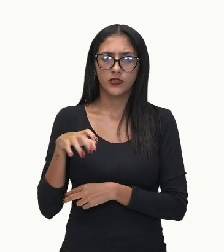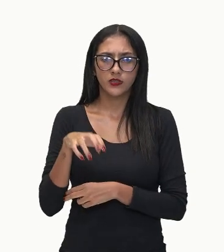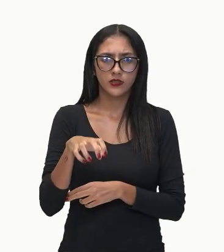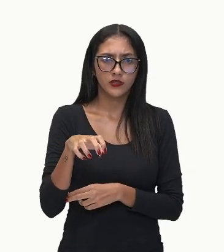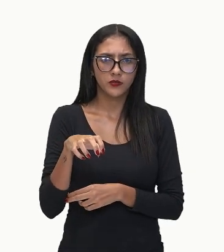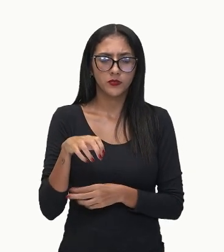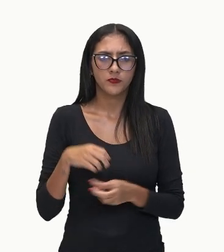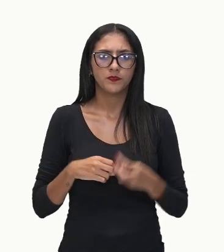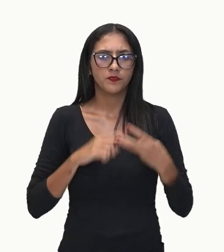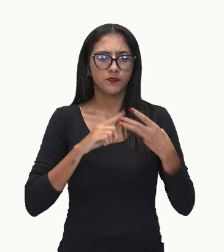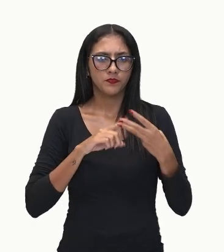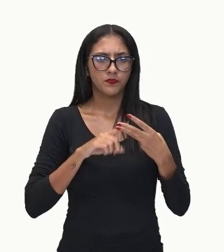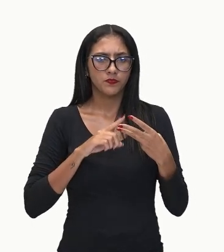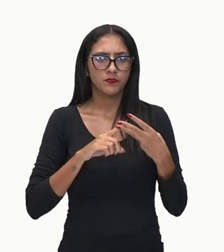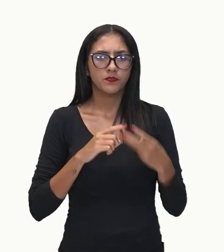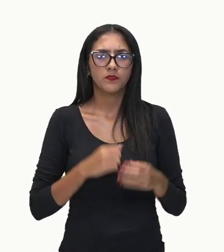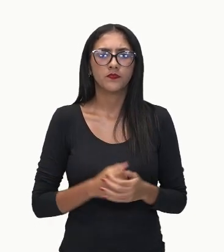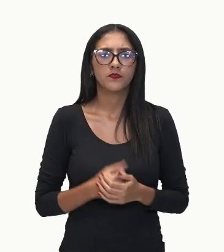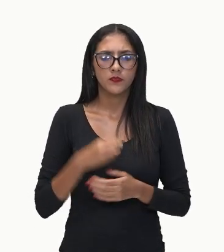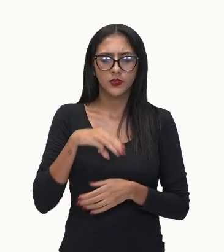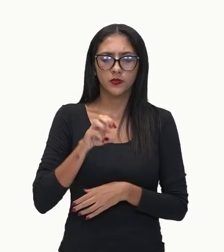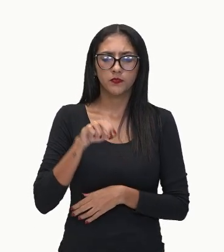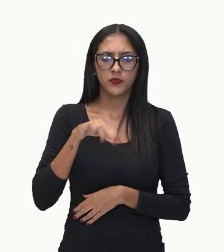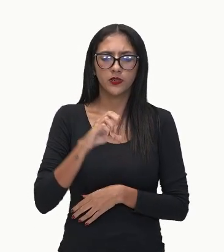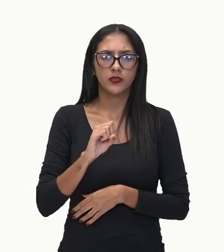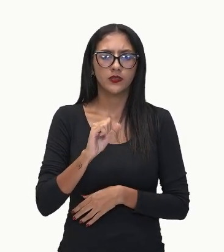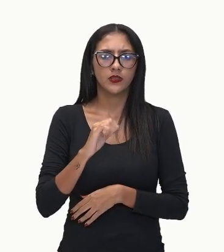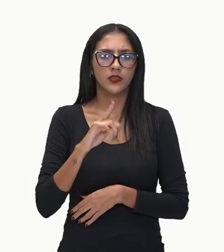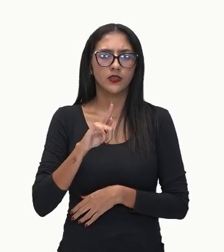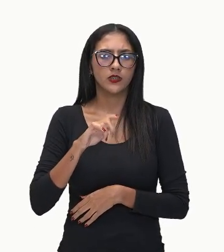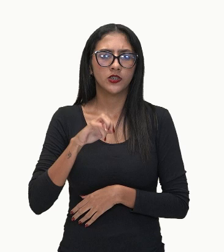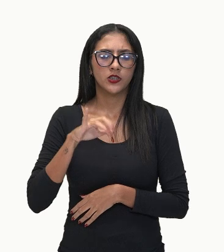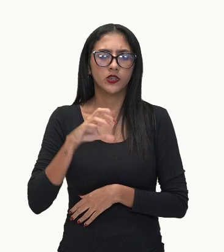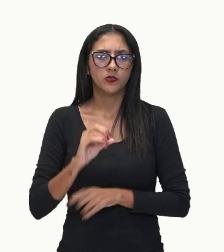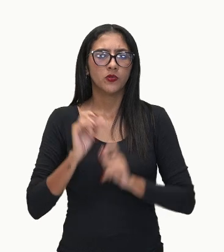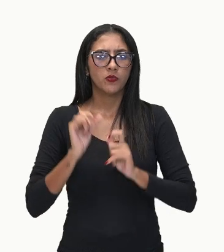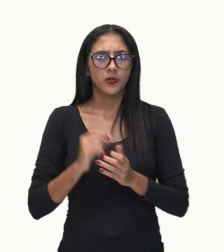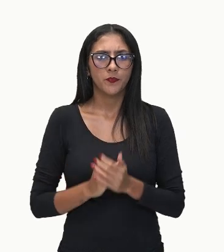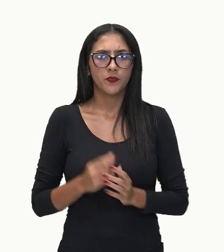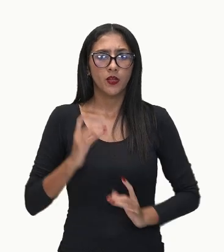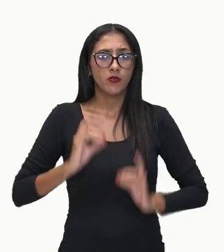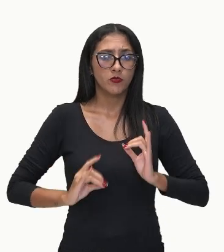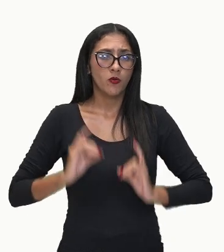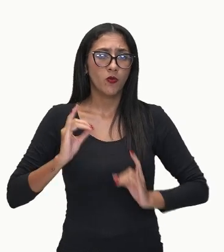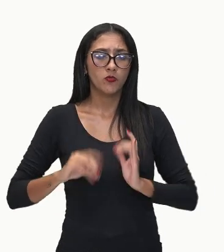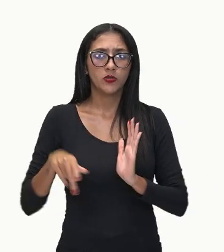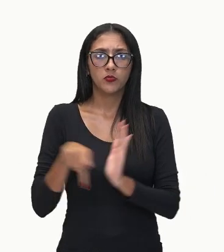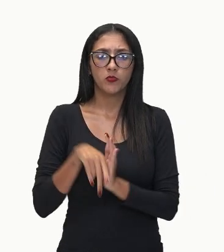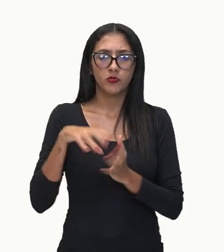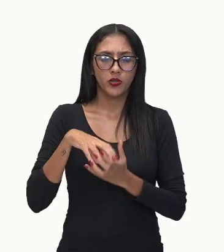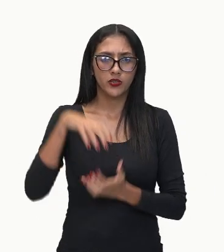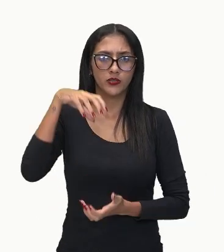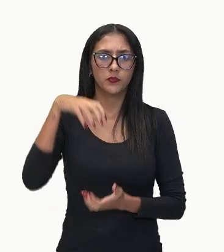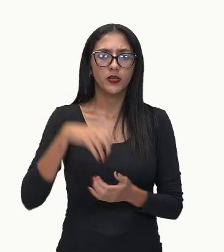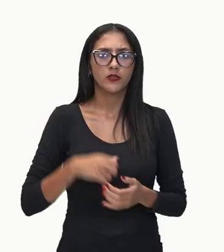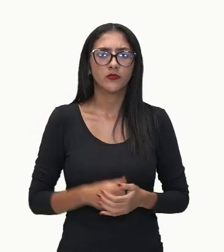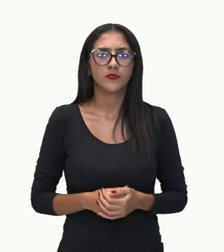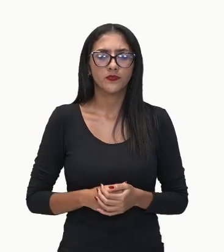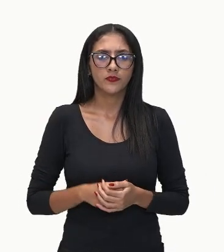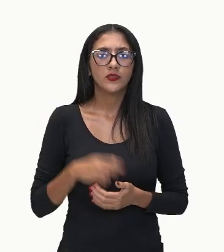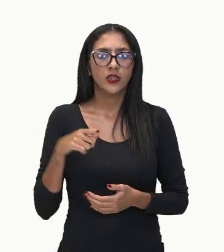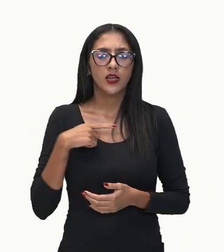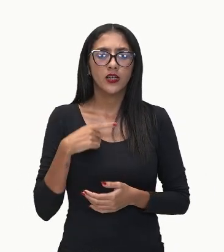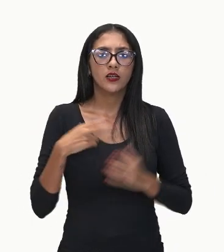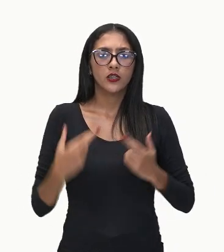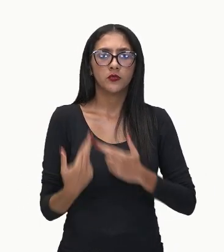mensageiro. Aí nós temos os hormônios do crescimento. Ela é responsável em